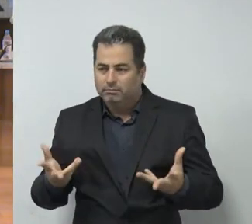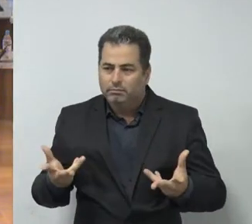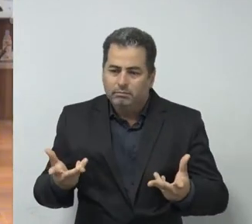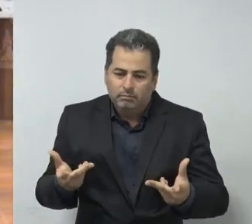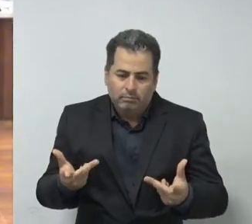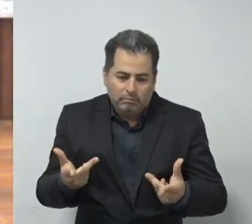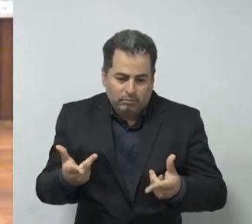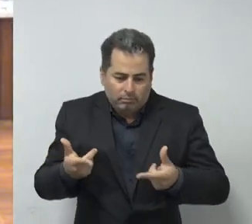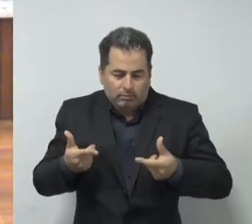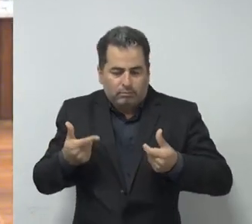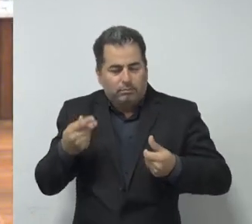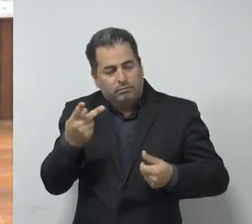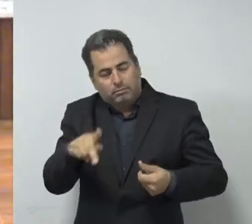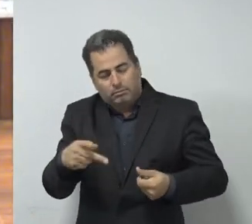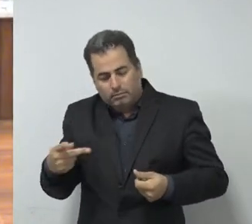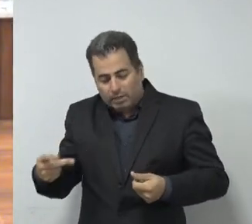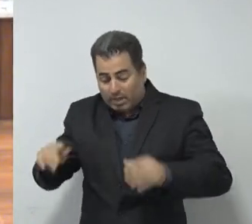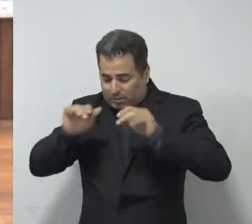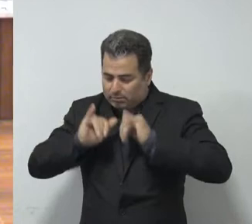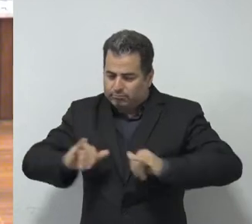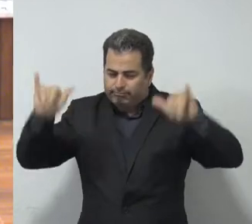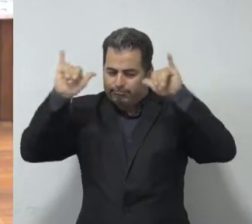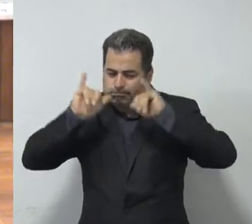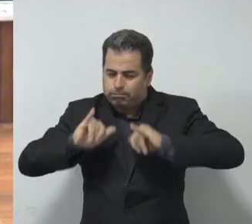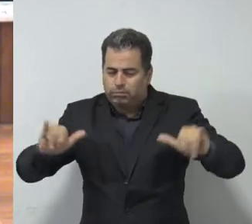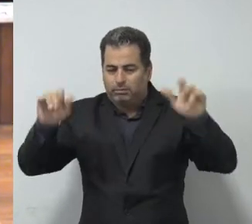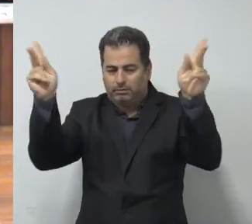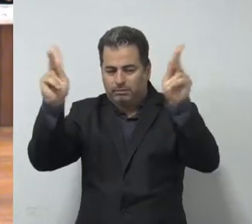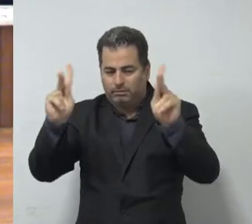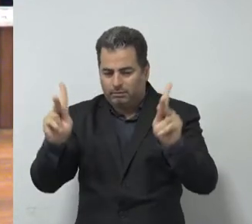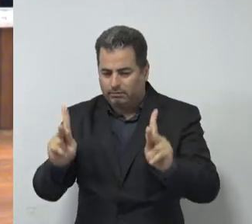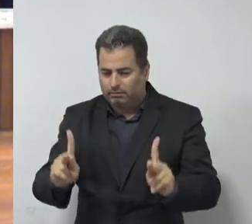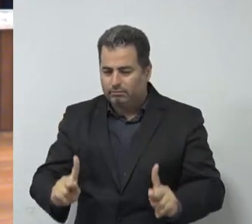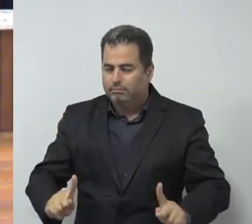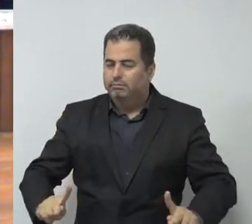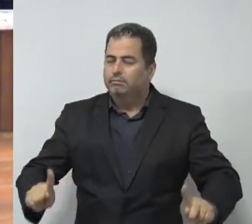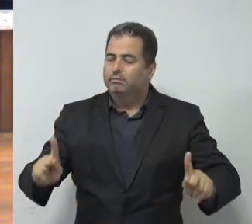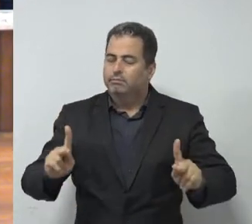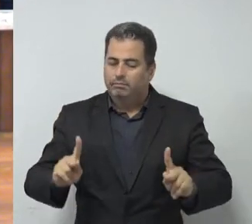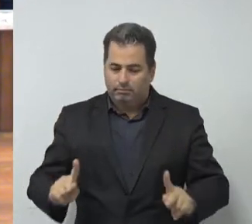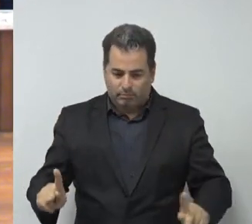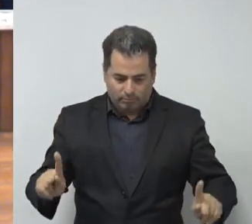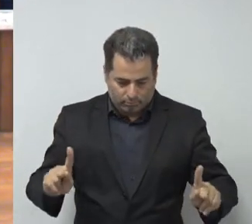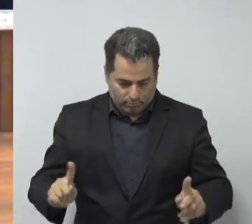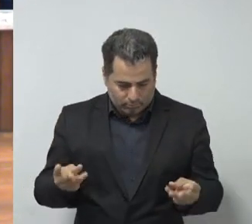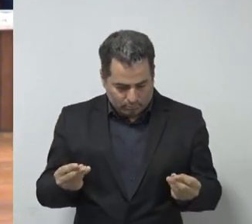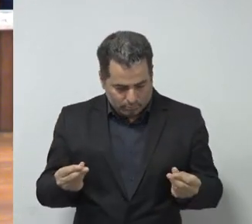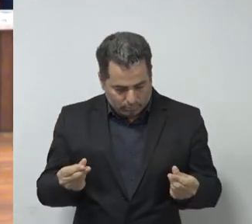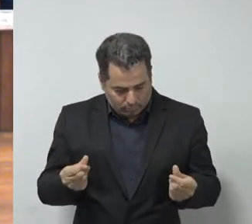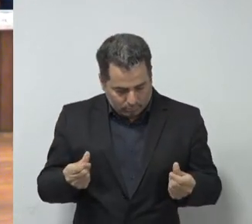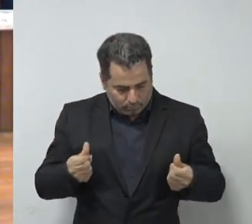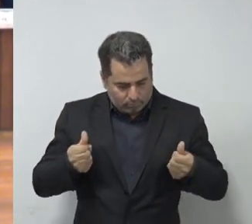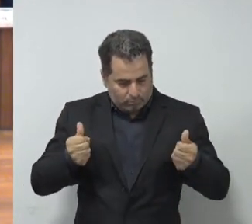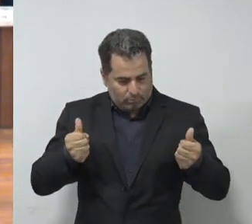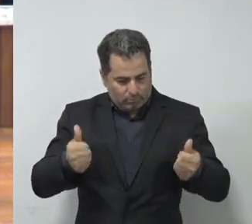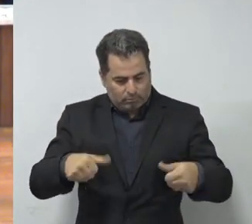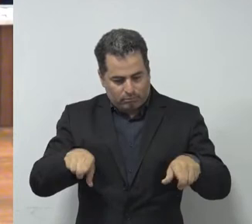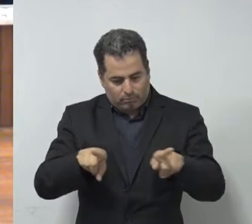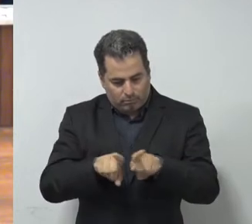filhos, mensageira de paz e encanto, de acalanto